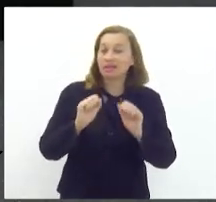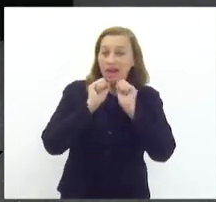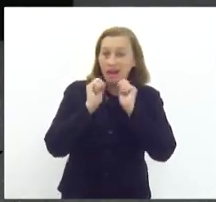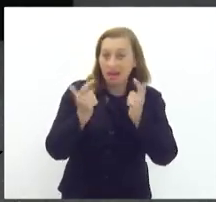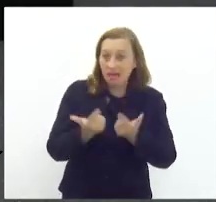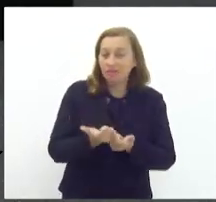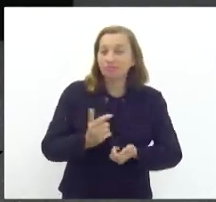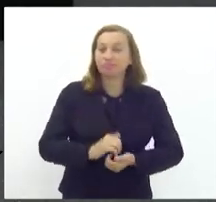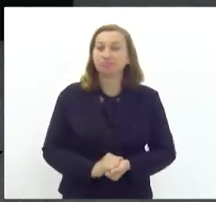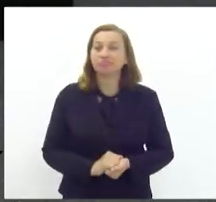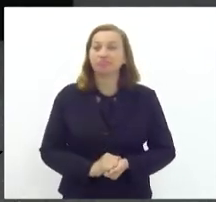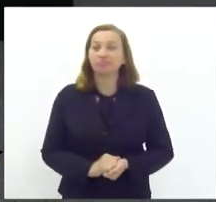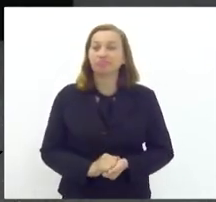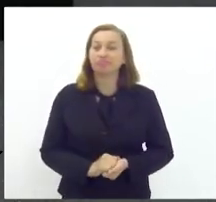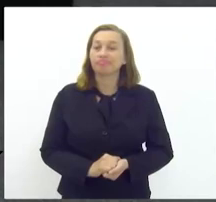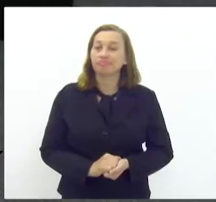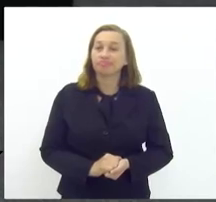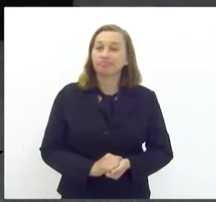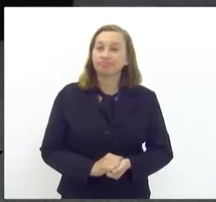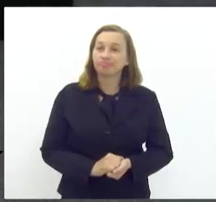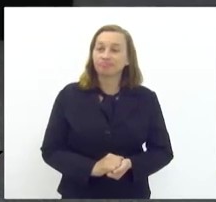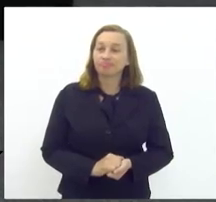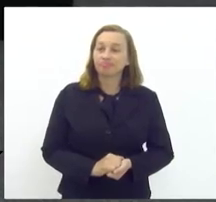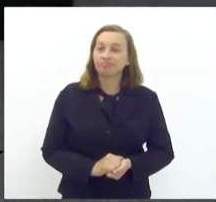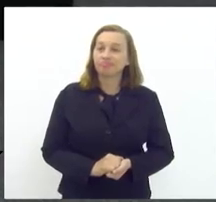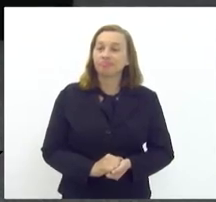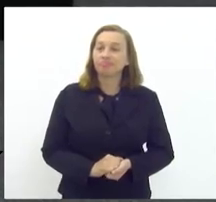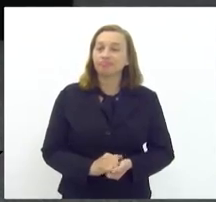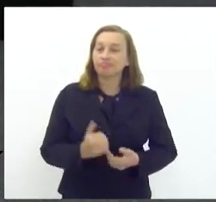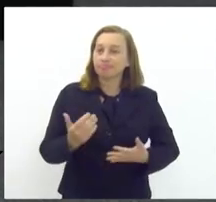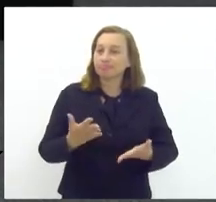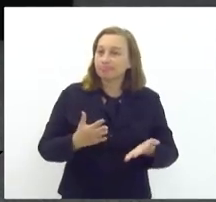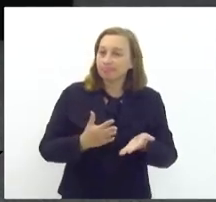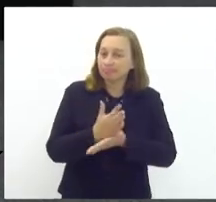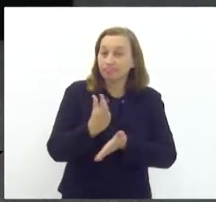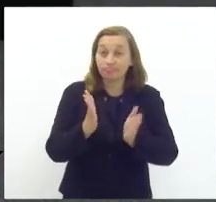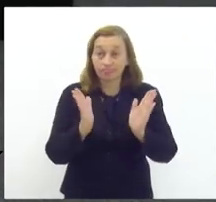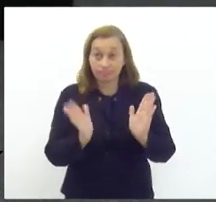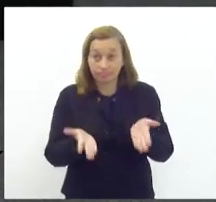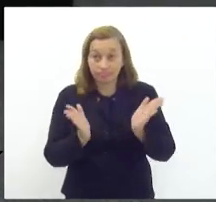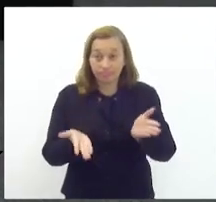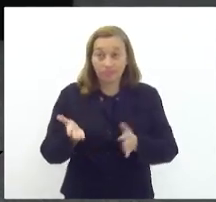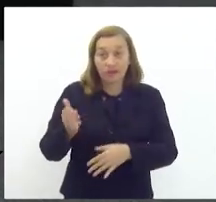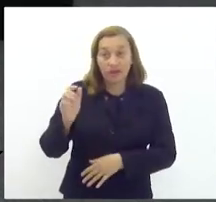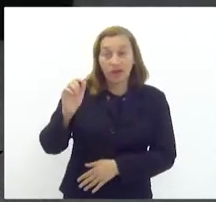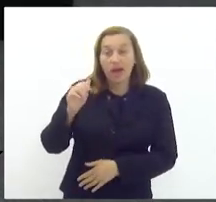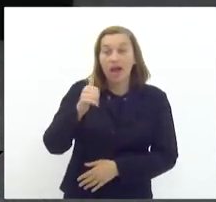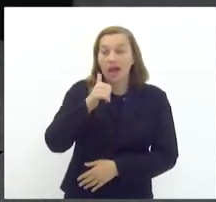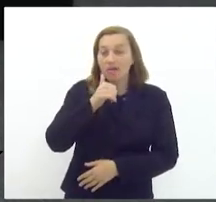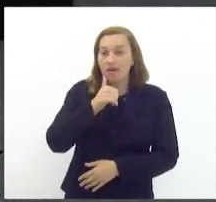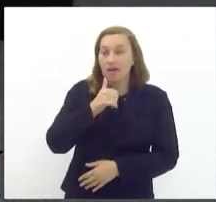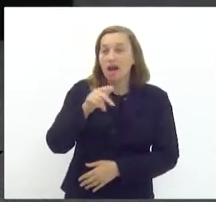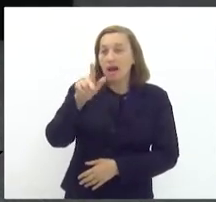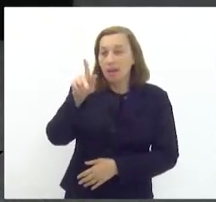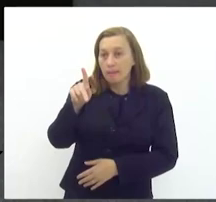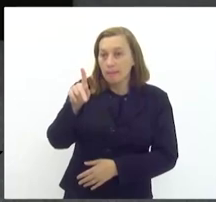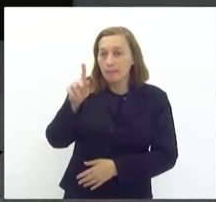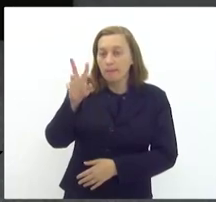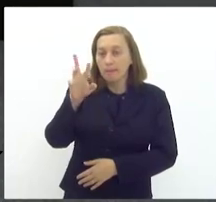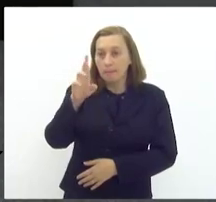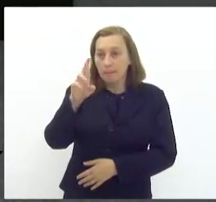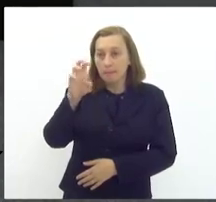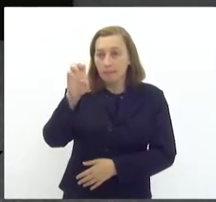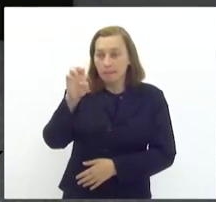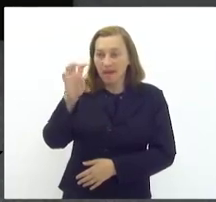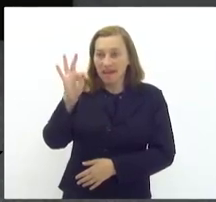pela deferência que concedem hoje a preta Gil a preta Gil se notabilizou não